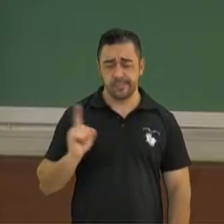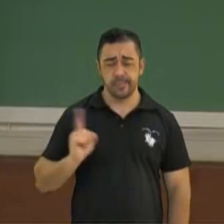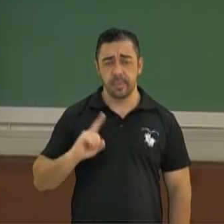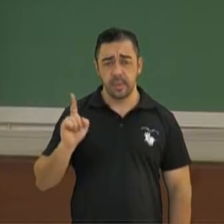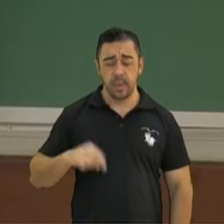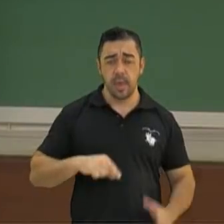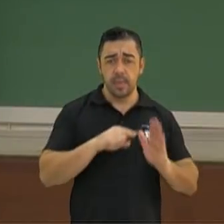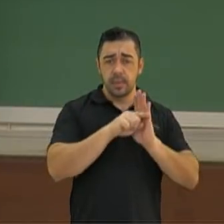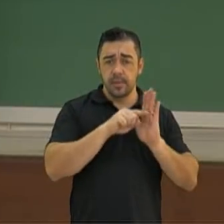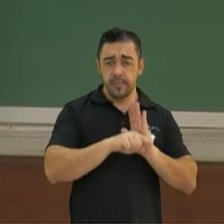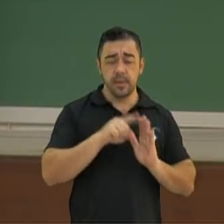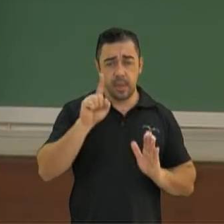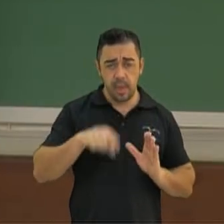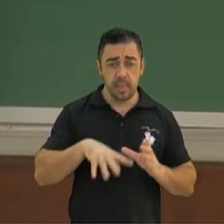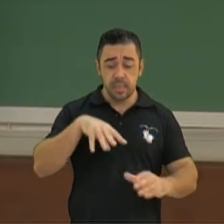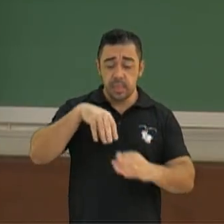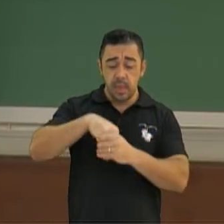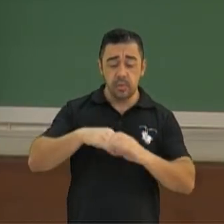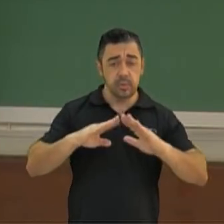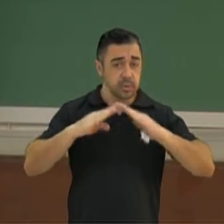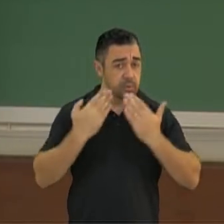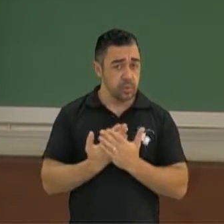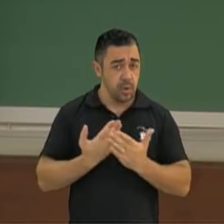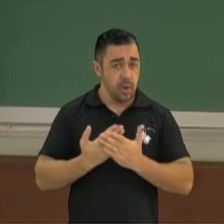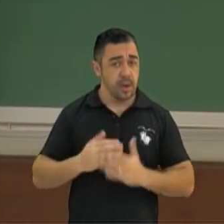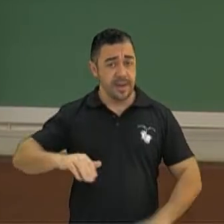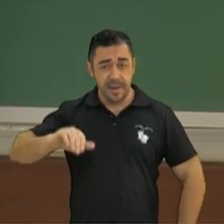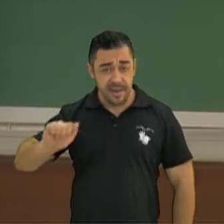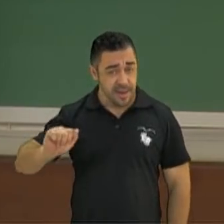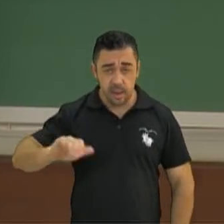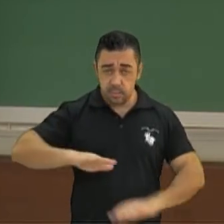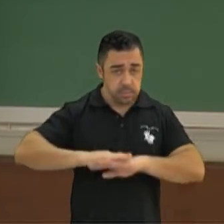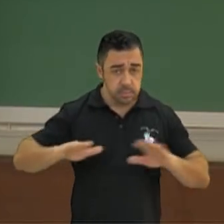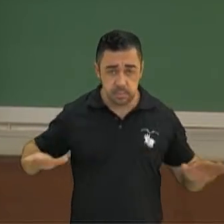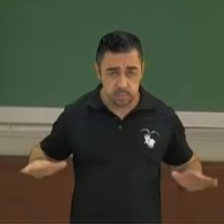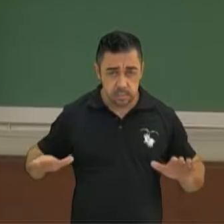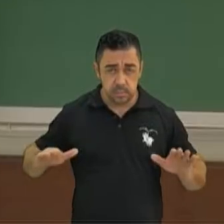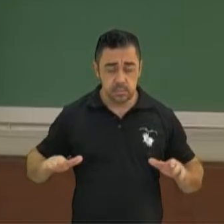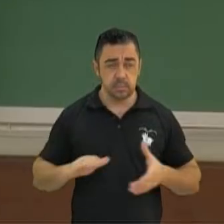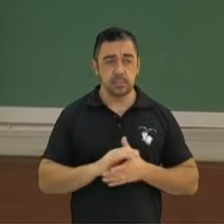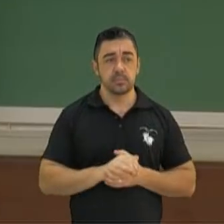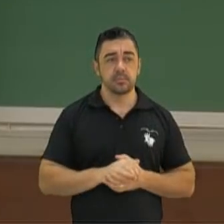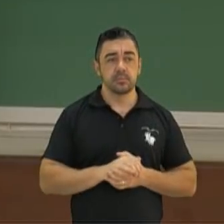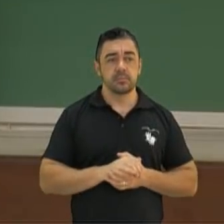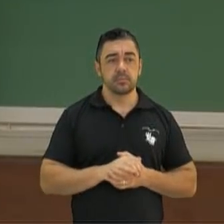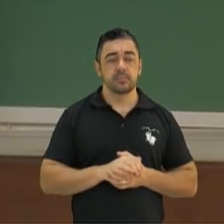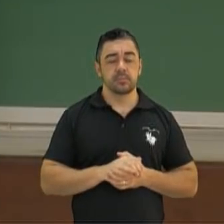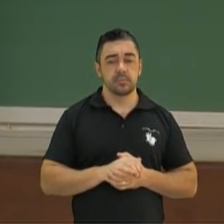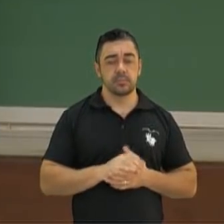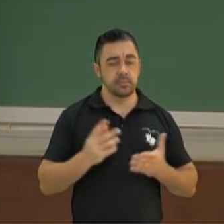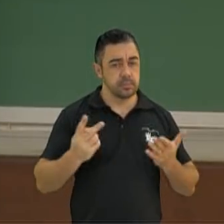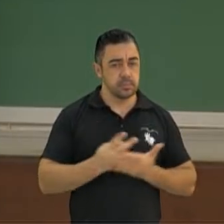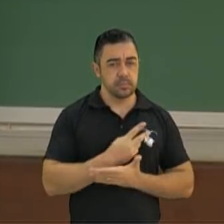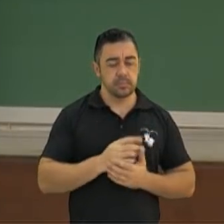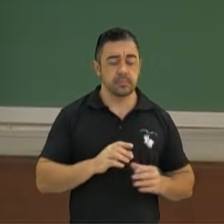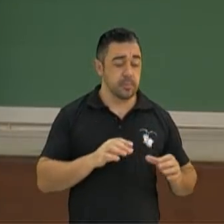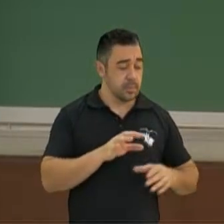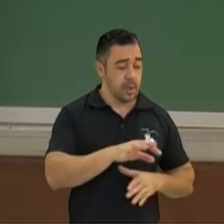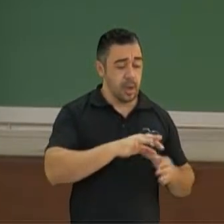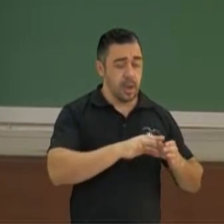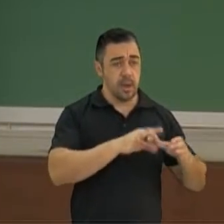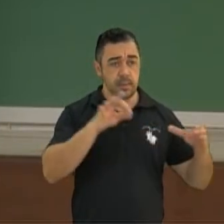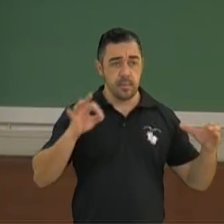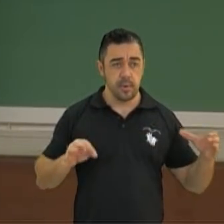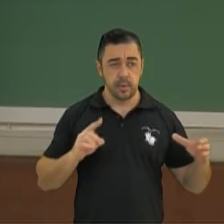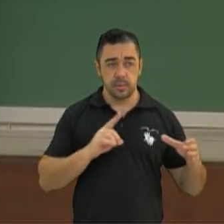a entrevista, a pesquisa foi feita apenas no colégio estadual A, ok? Então, está errado. A amostra são os